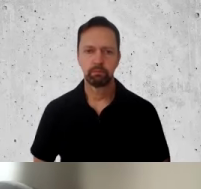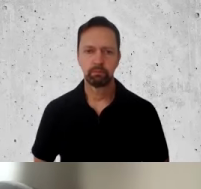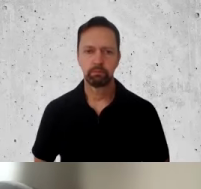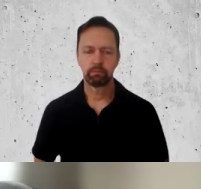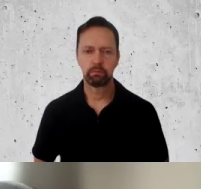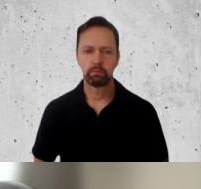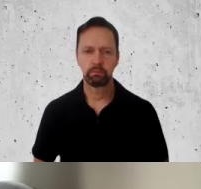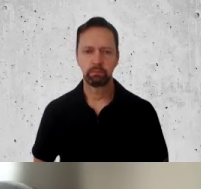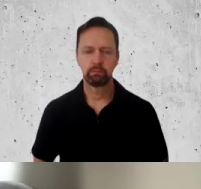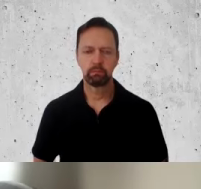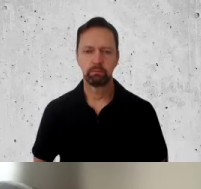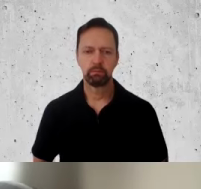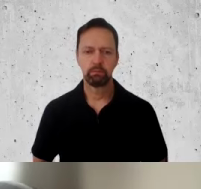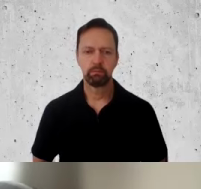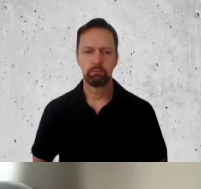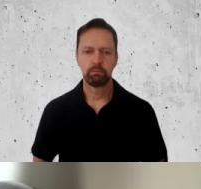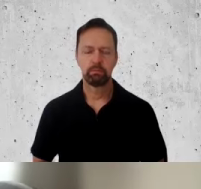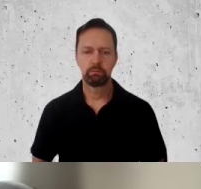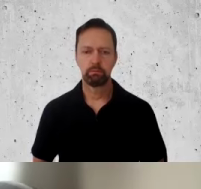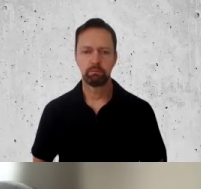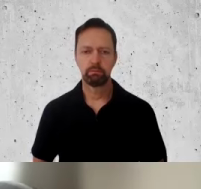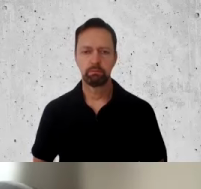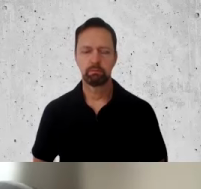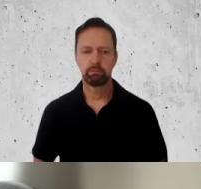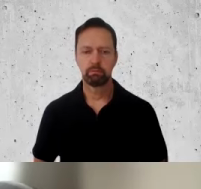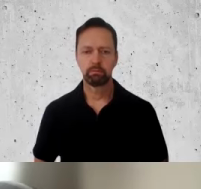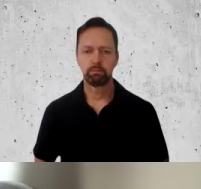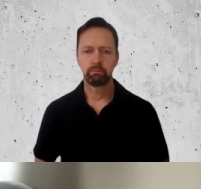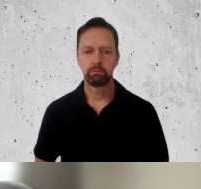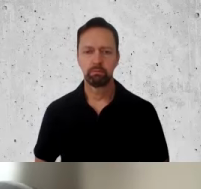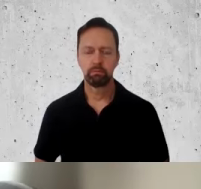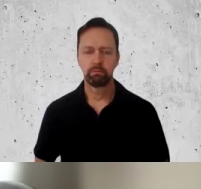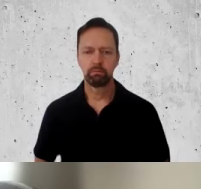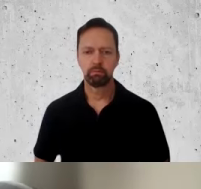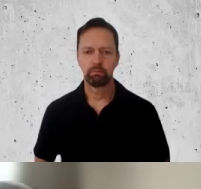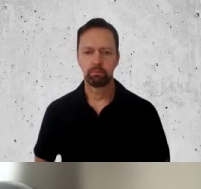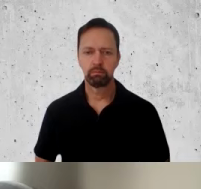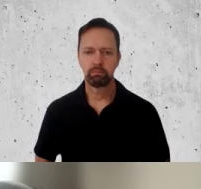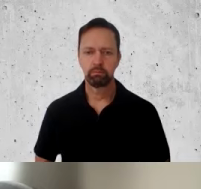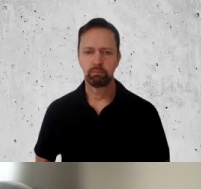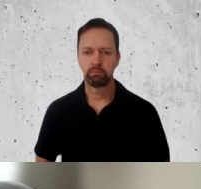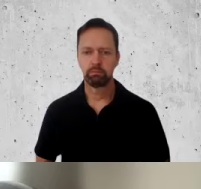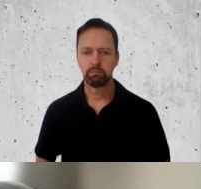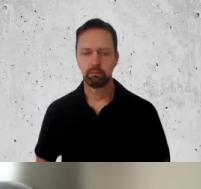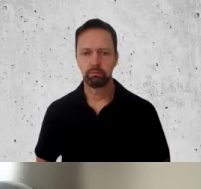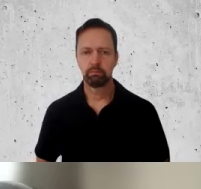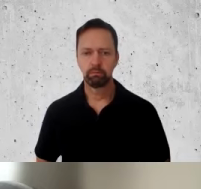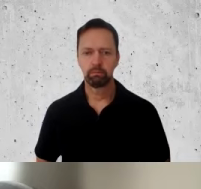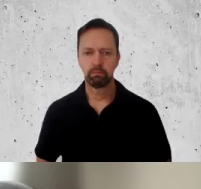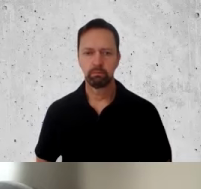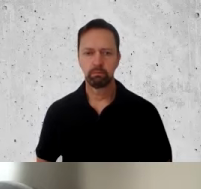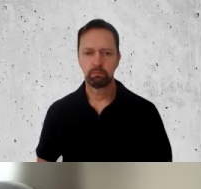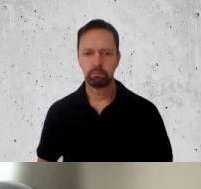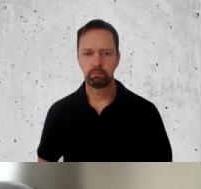isso limitava bastante a escolha dos credores de acatar simplesmente essas decisões ou assumir esse risco